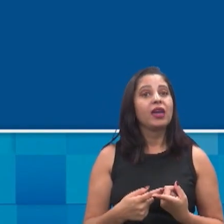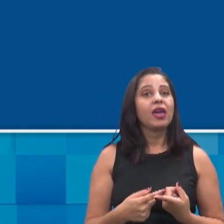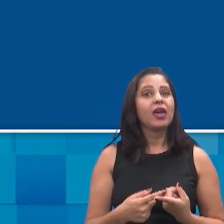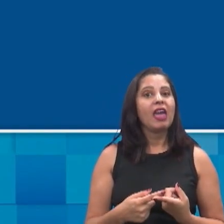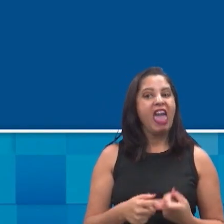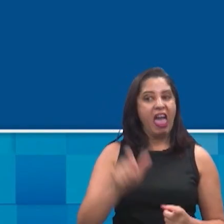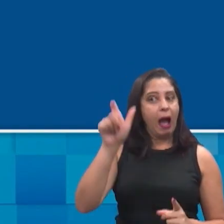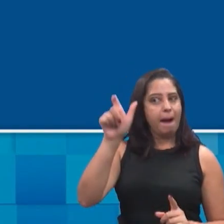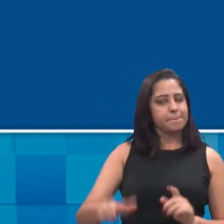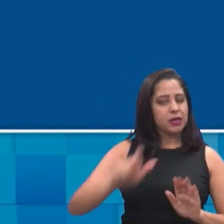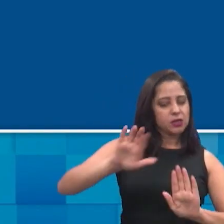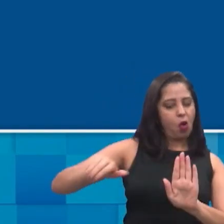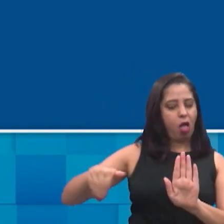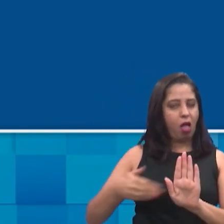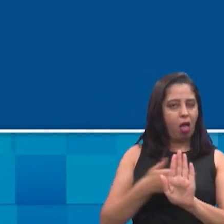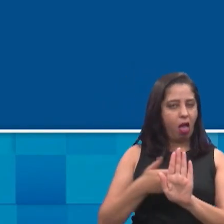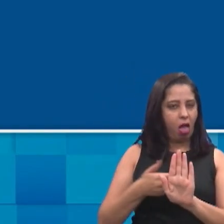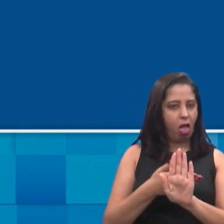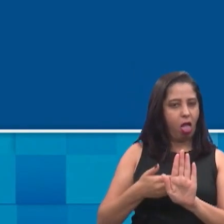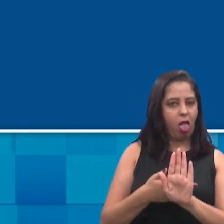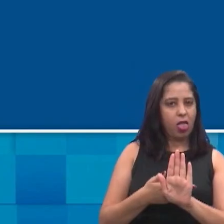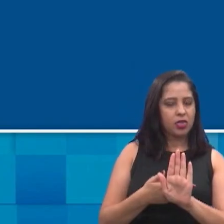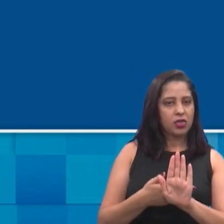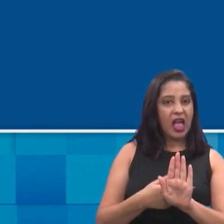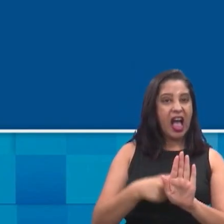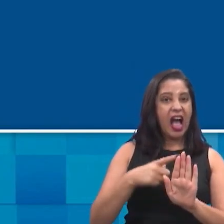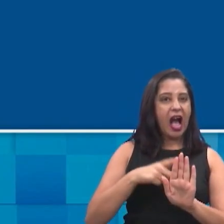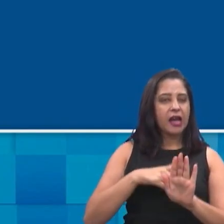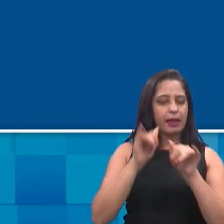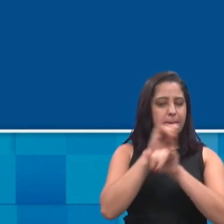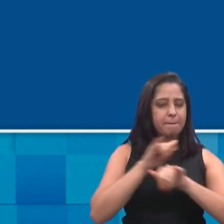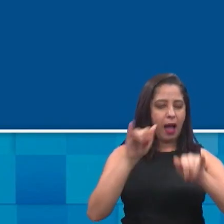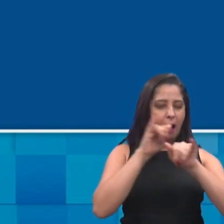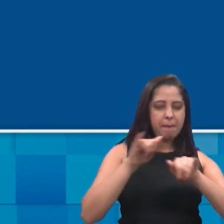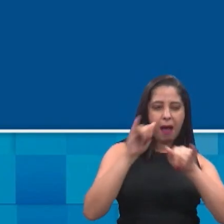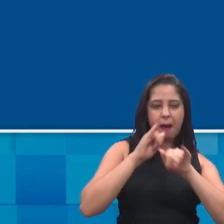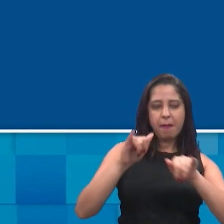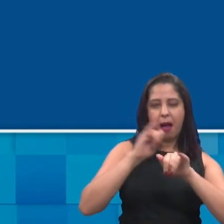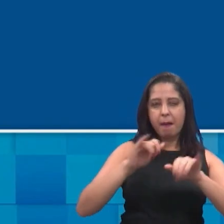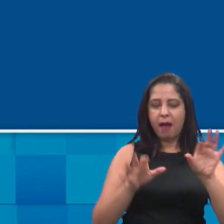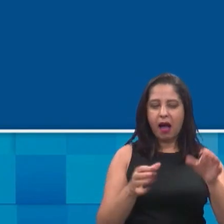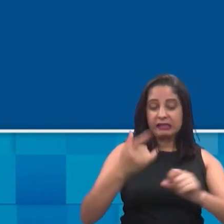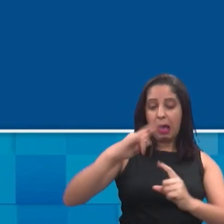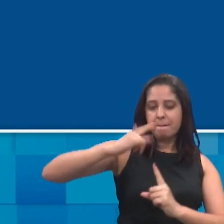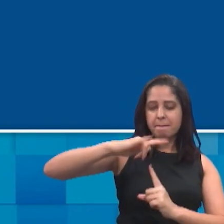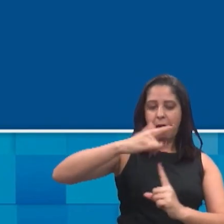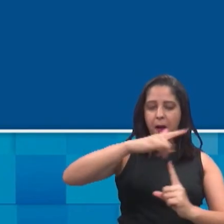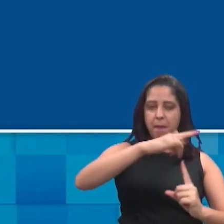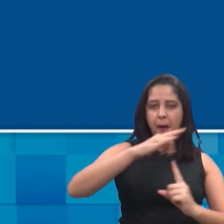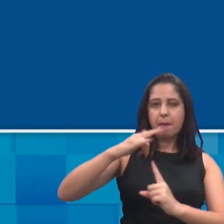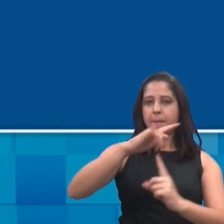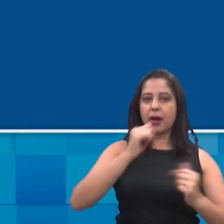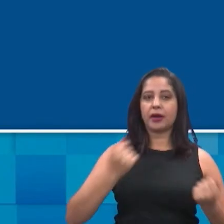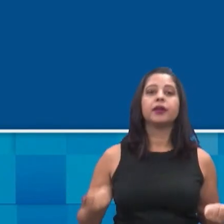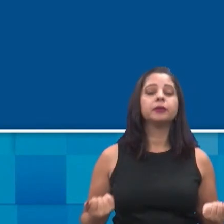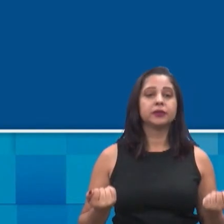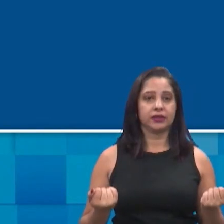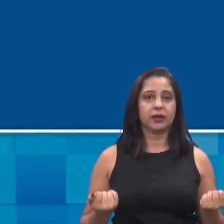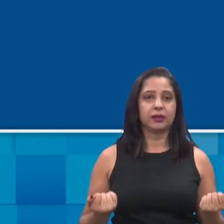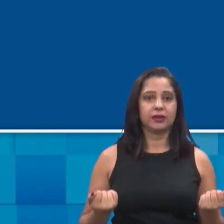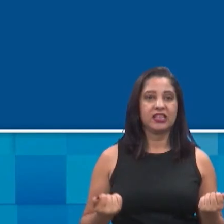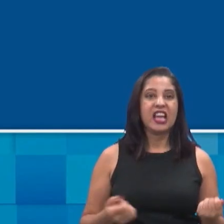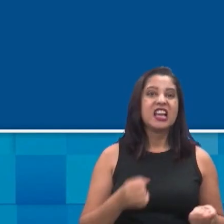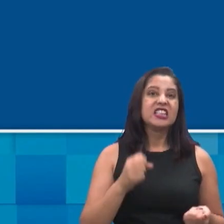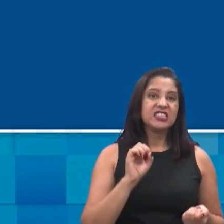de um portal e que, inclusive, faz manchetes marqueteiras simplesmente para ir contra aqueles que ele provavelmente considera